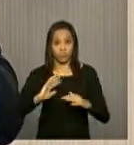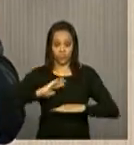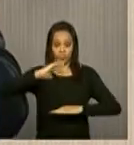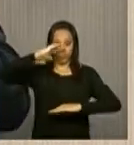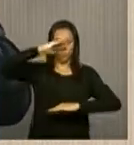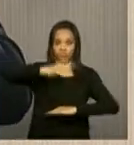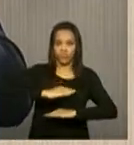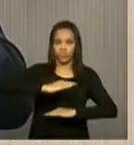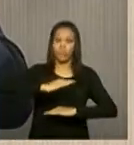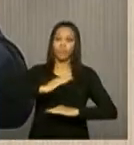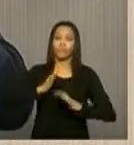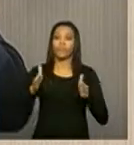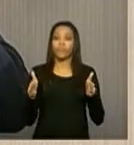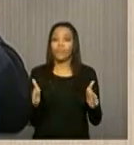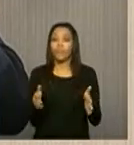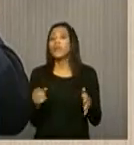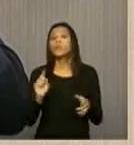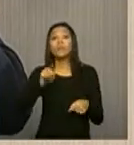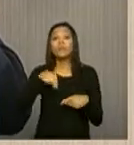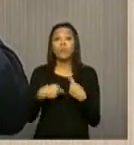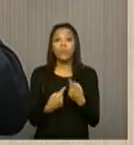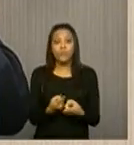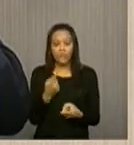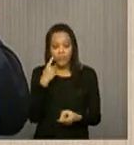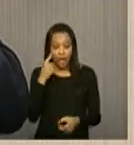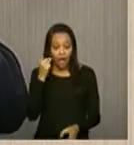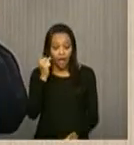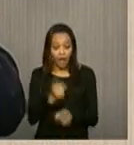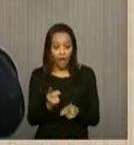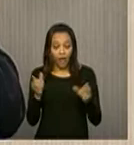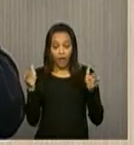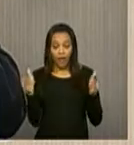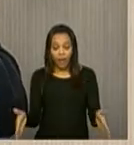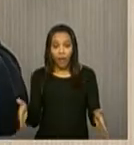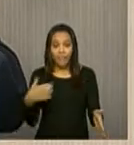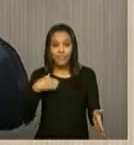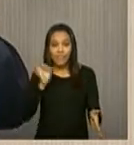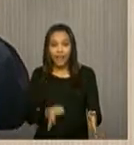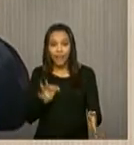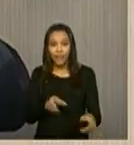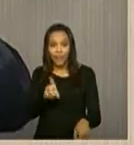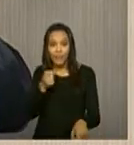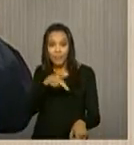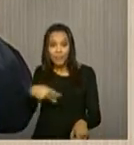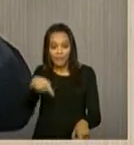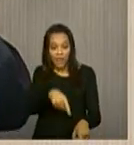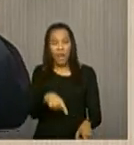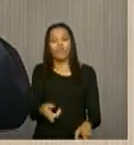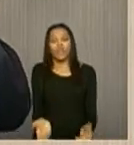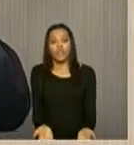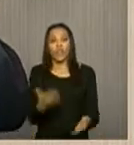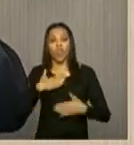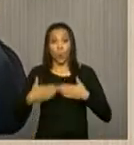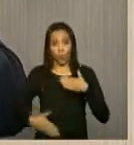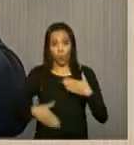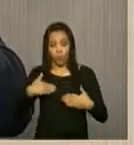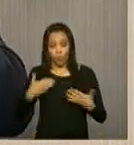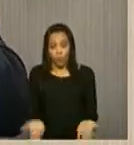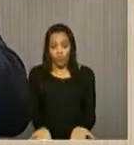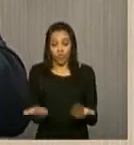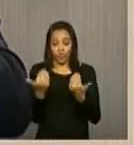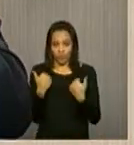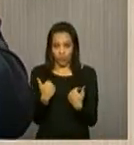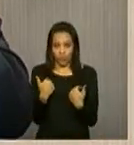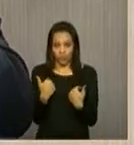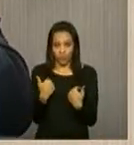a a partir do momento que se identificou à sepultura e correta de jogo ele foi exumado e o esquife